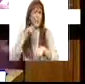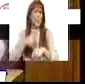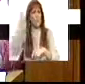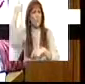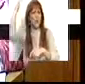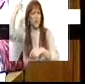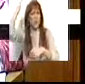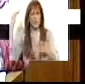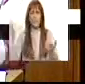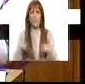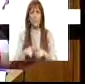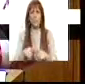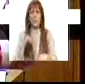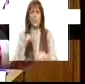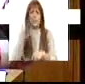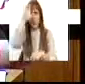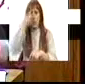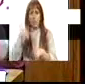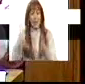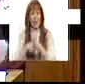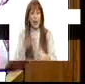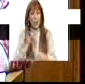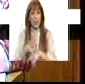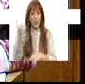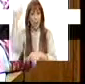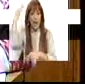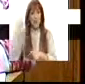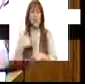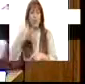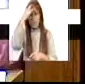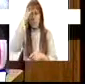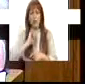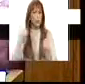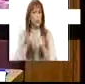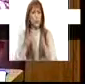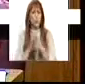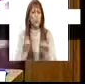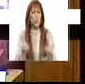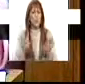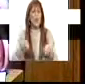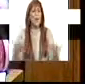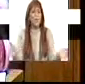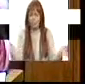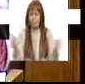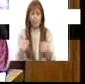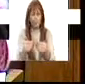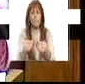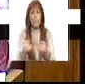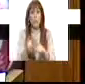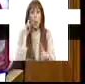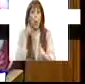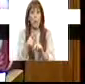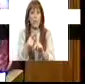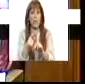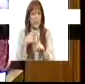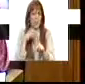mandatos e noutra legislação, na nossa perspectiva tudo culminava e tudo se afunilava para um